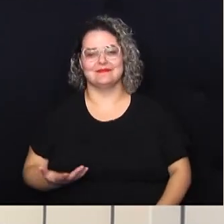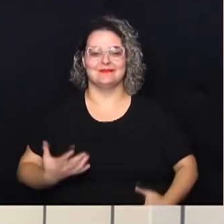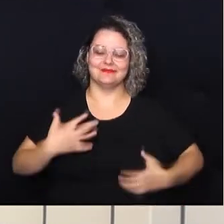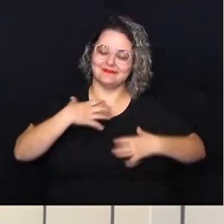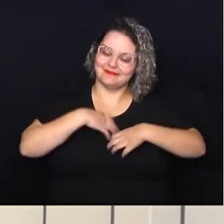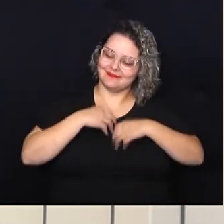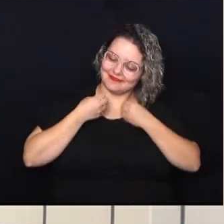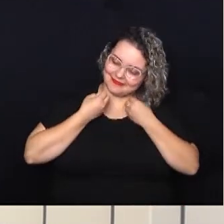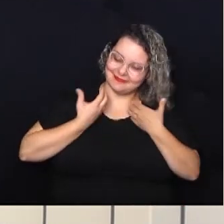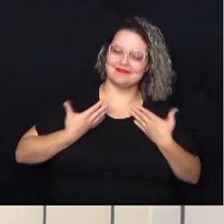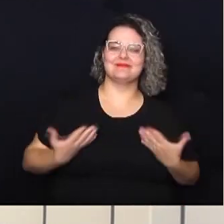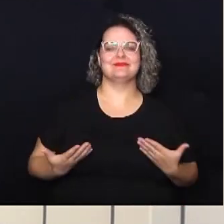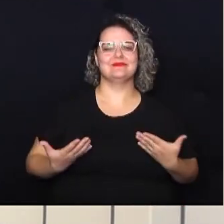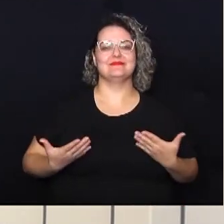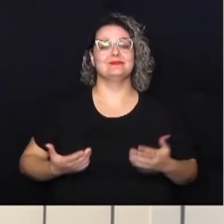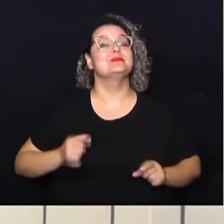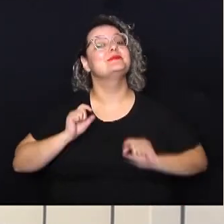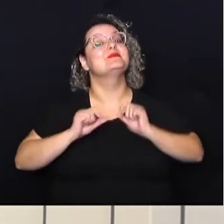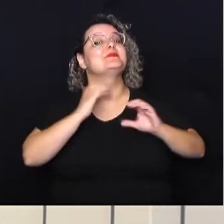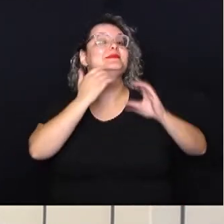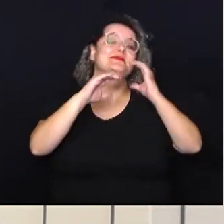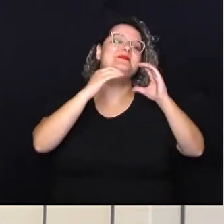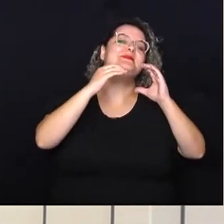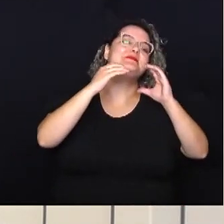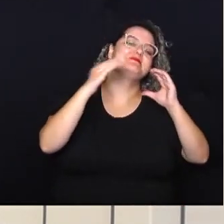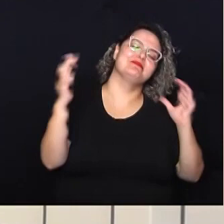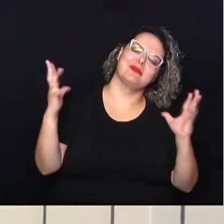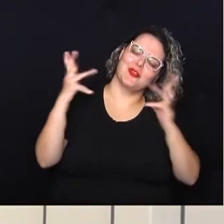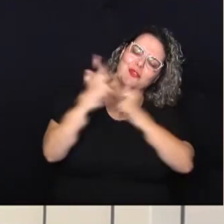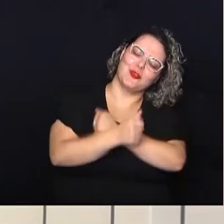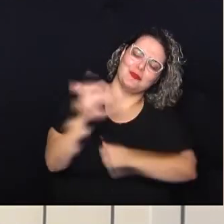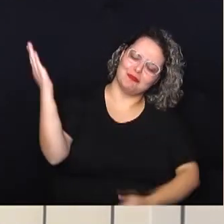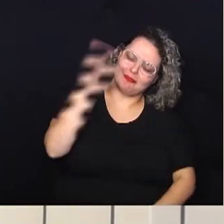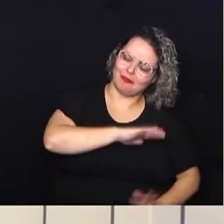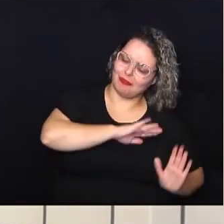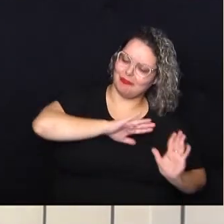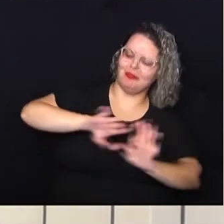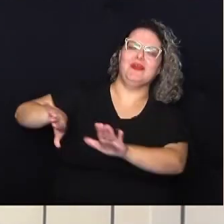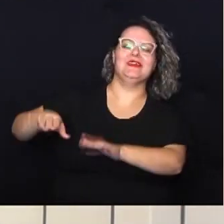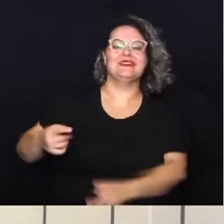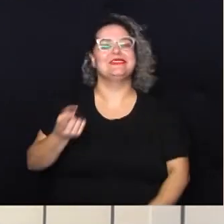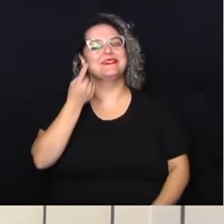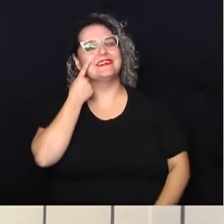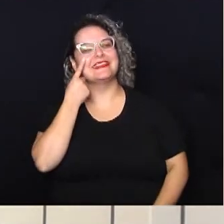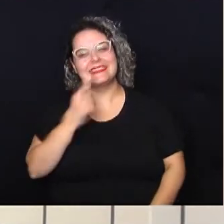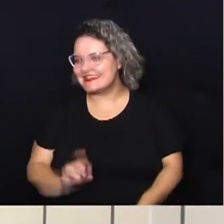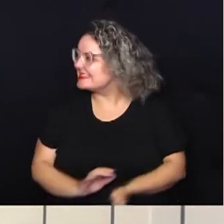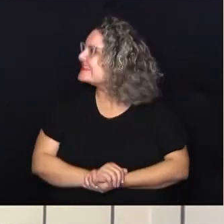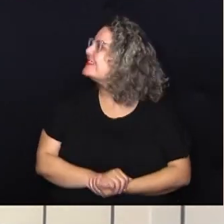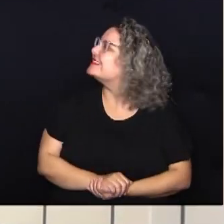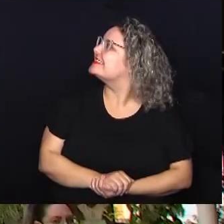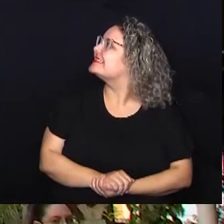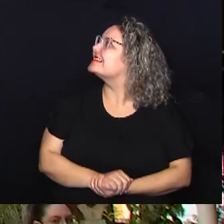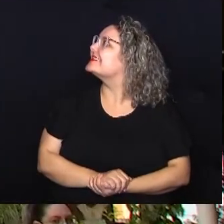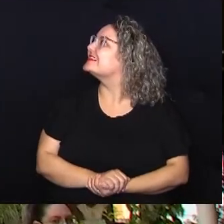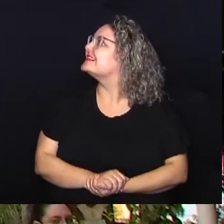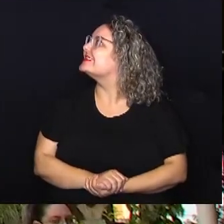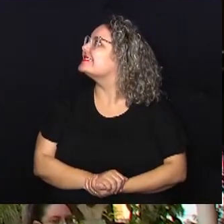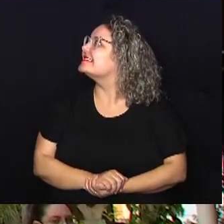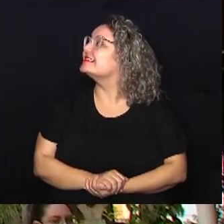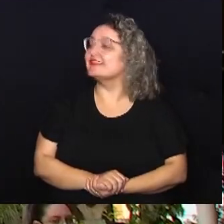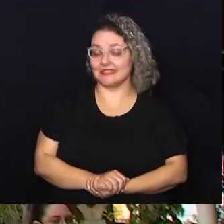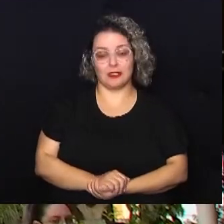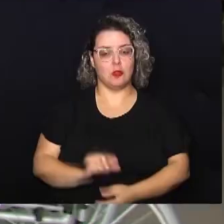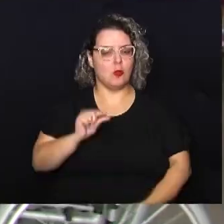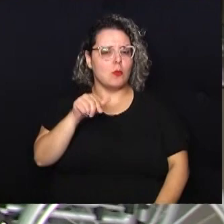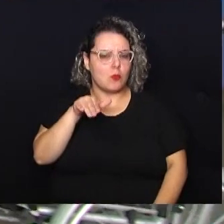bem-estar. Afinal, quem canta, seus males espanta. Confira na reportagem. Há pouco mais